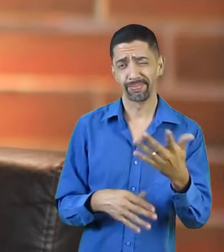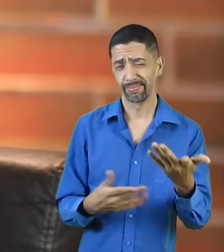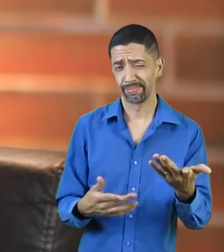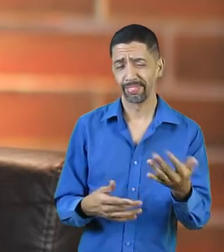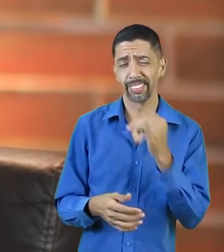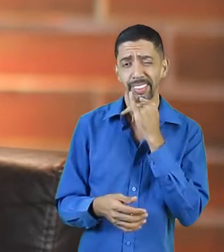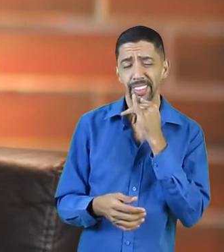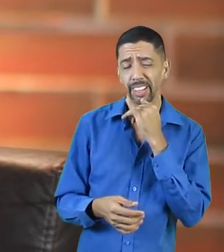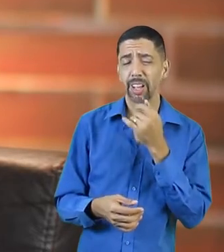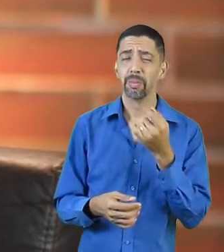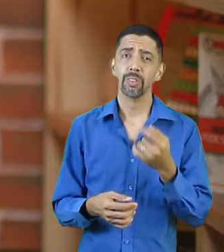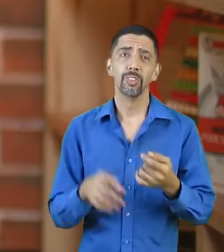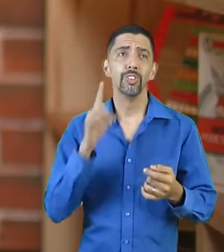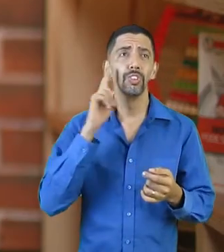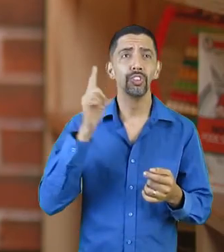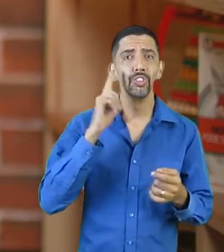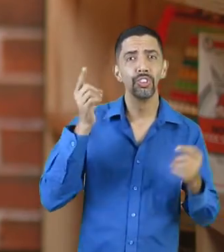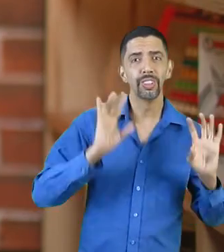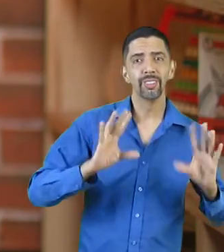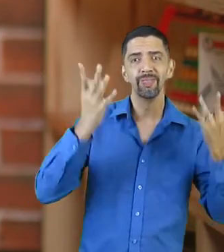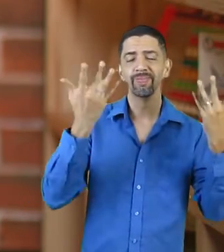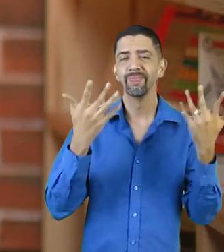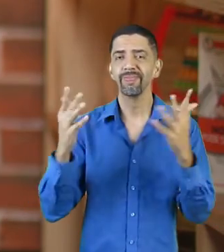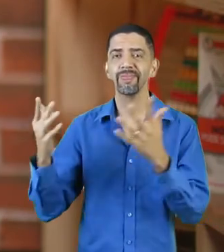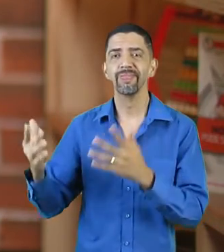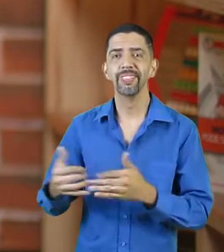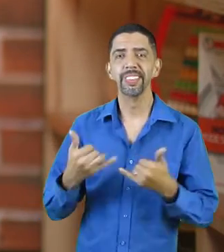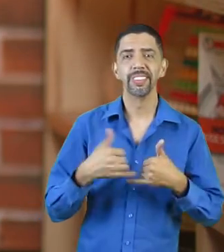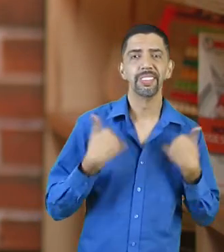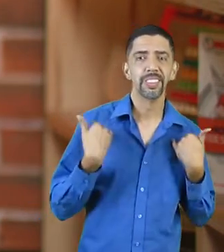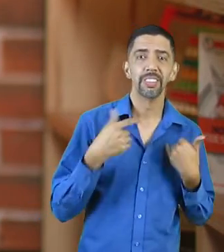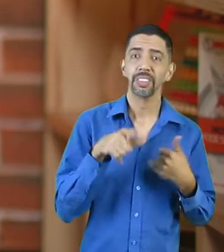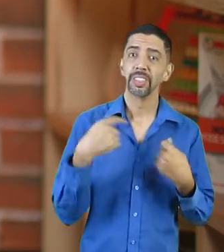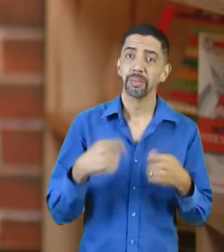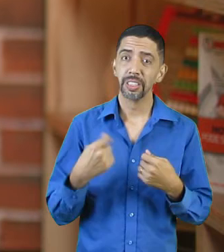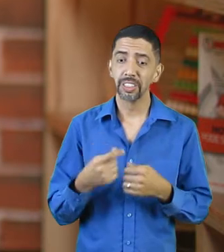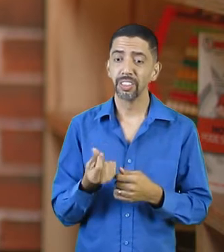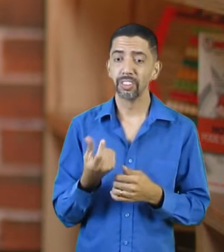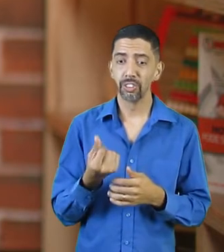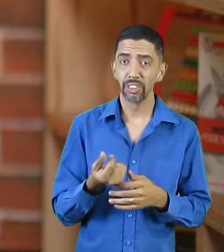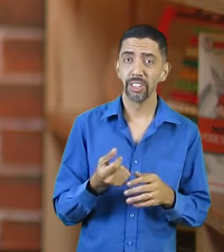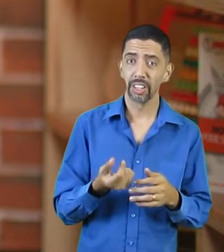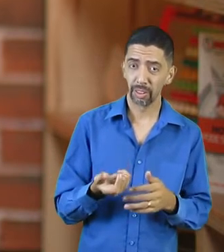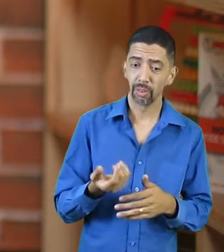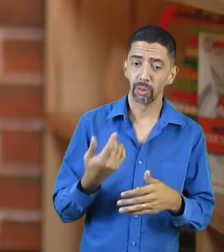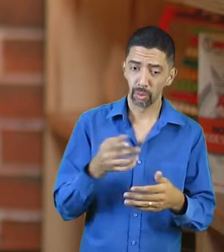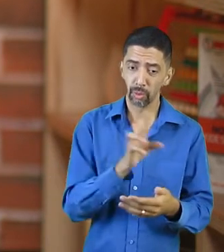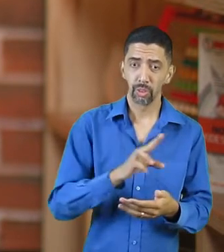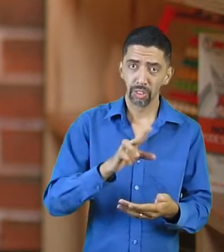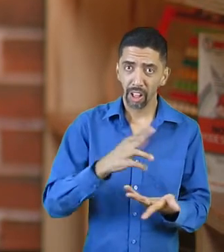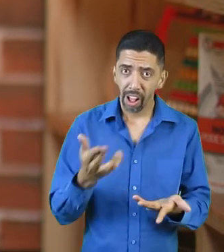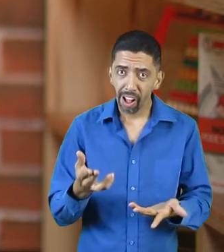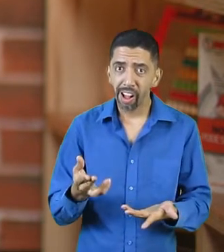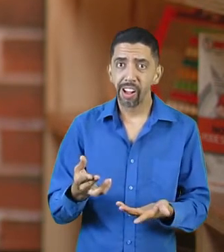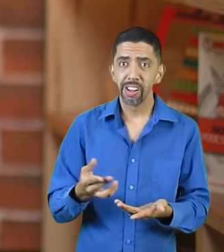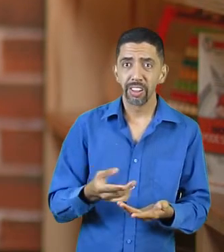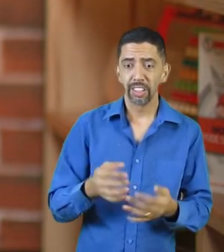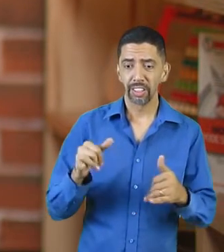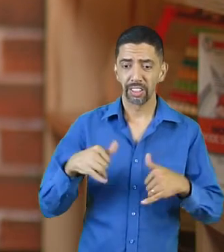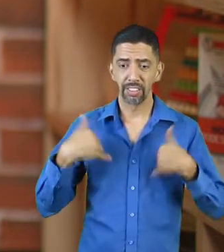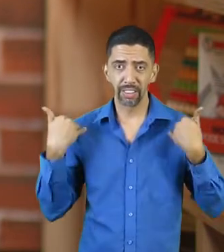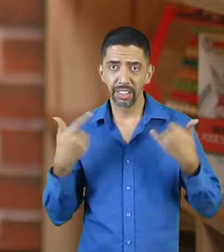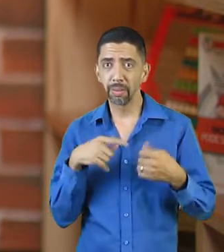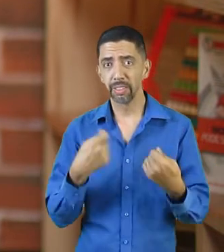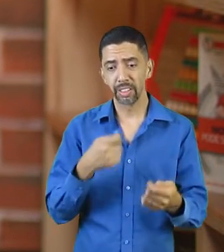já como recorrência. As datas comemorativas, os aniversariantes que você terá que disponibilizar de dinheiro. Lógico, não tem